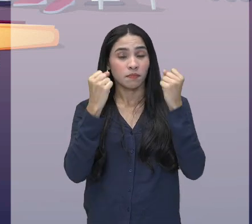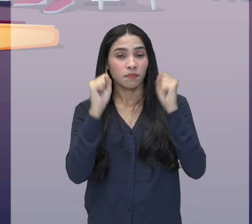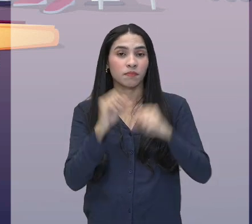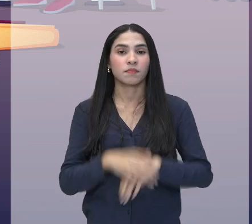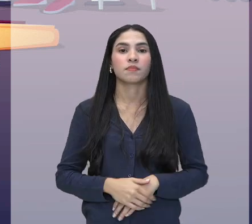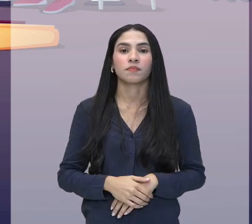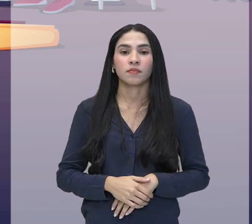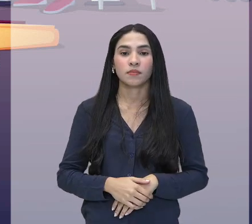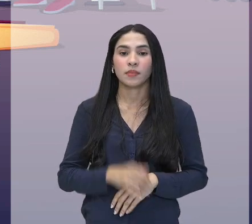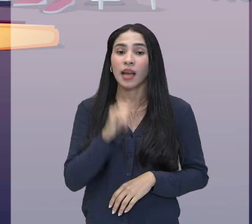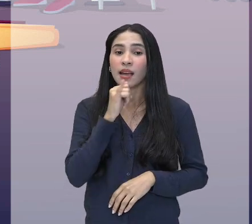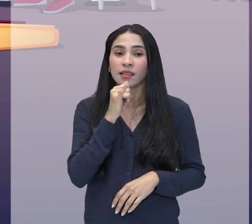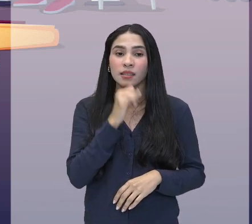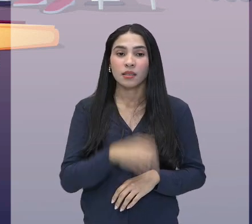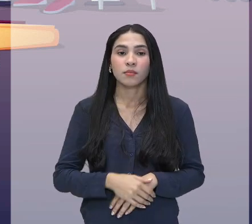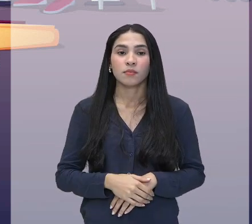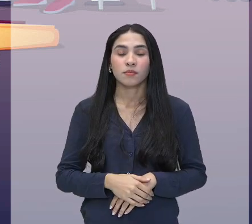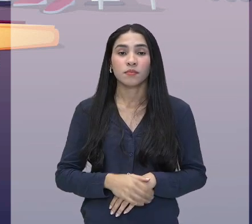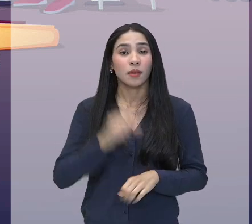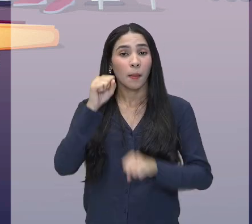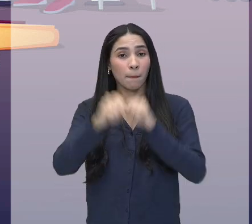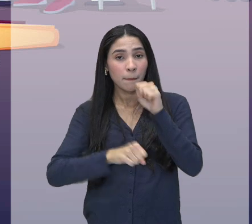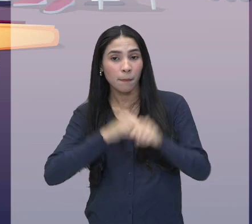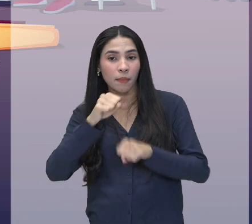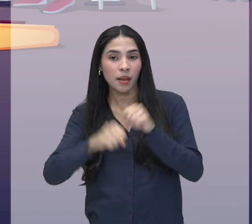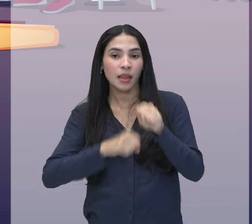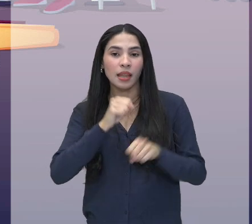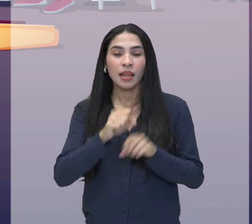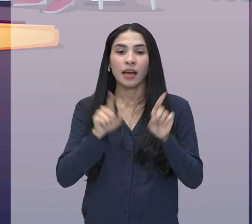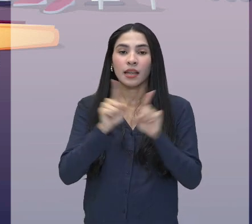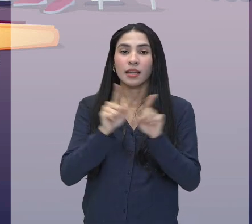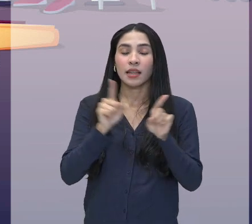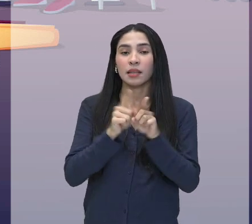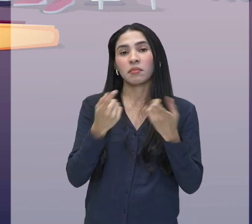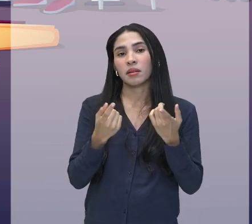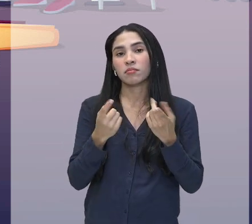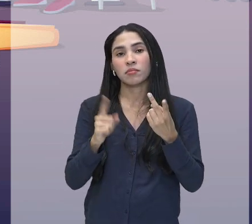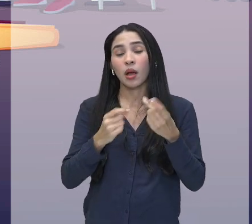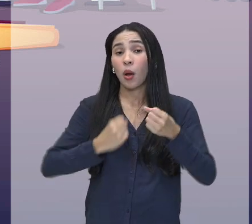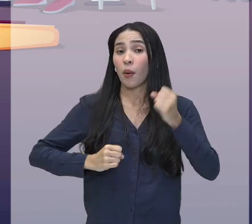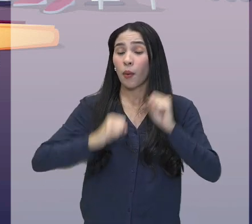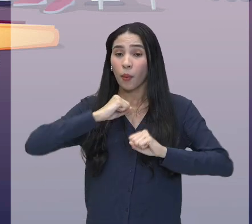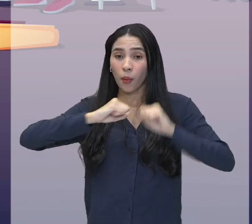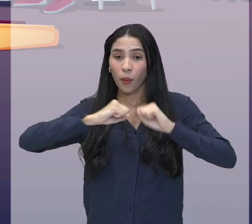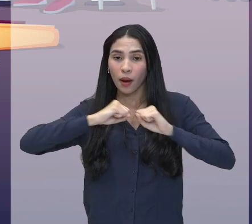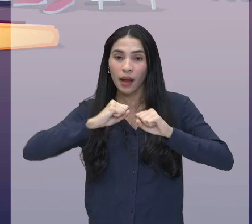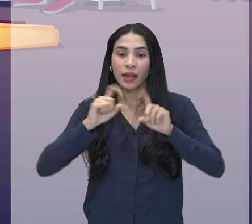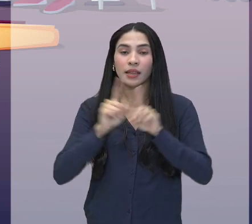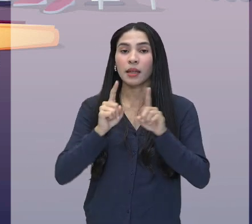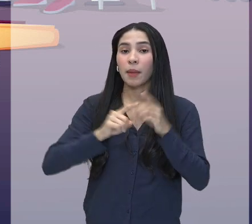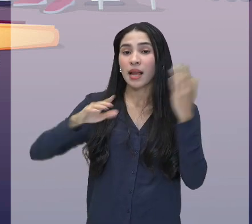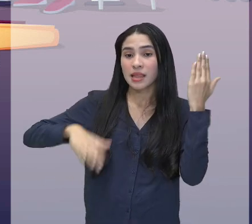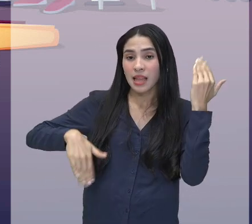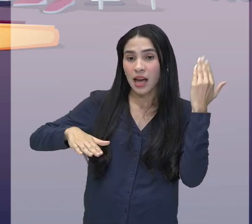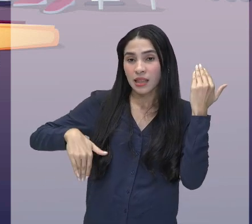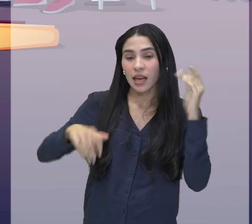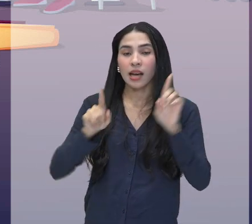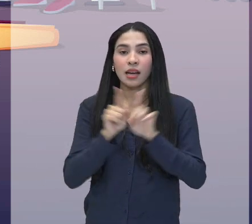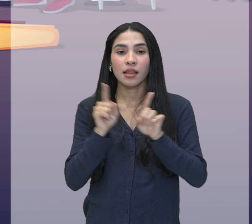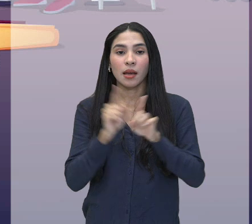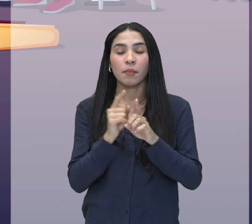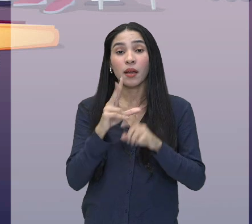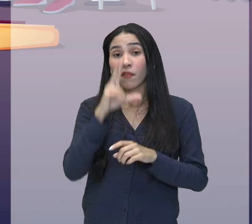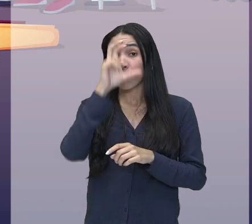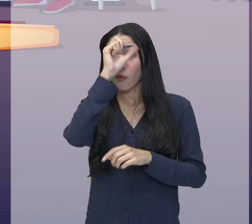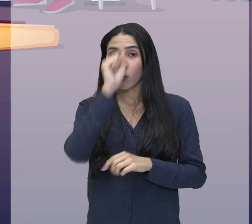aeróbicos, eu cito aqui a pedalada, né, o ciclismo, andar de bicicleta, correr, nadar. Como exercício de treinamento de